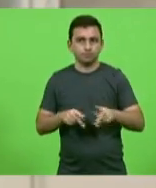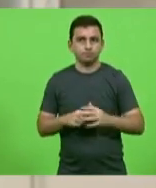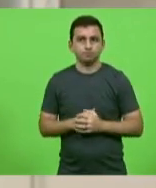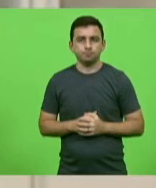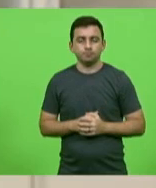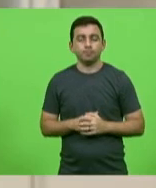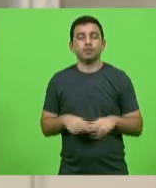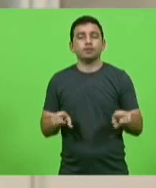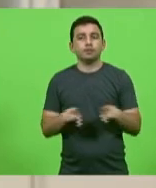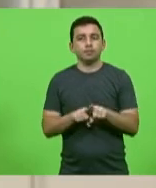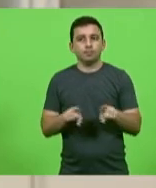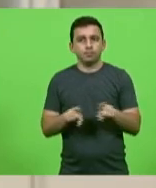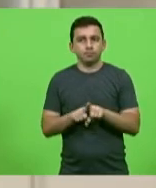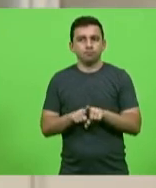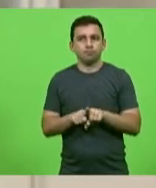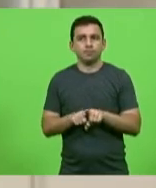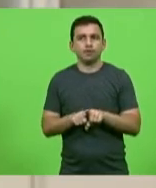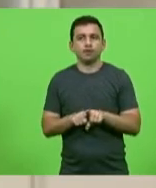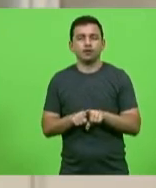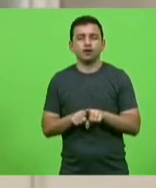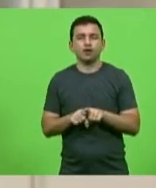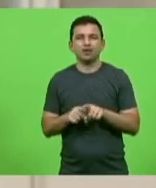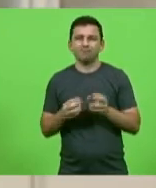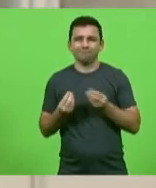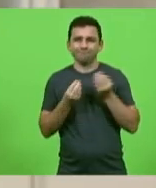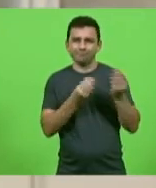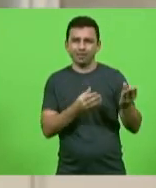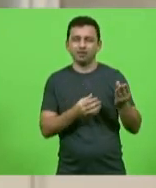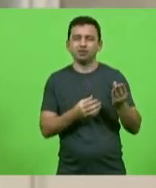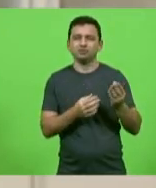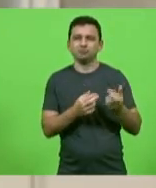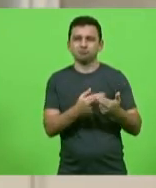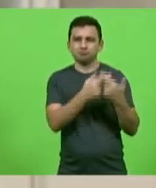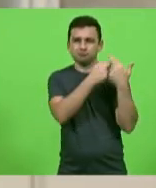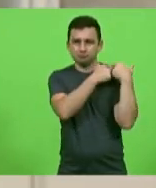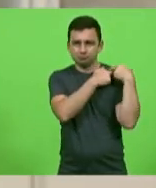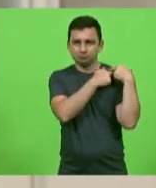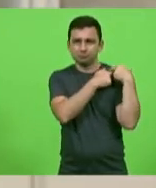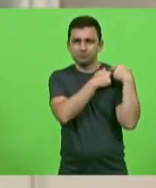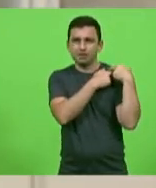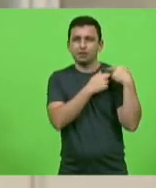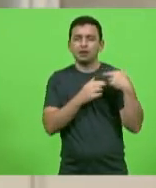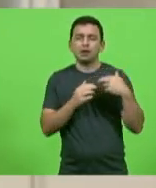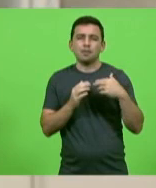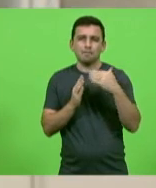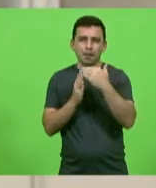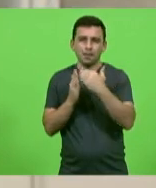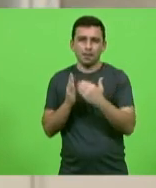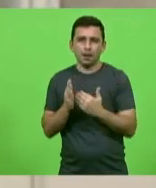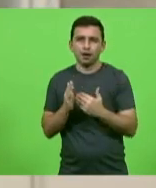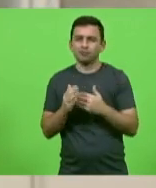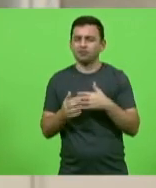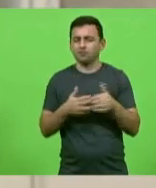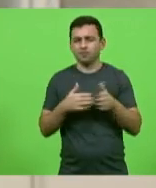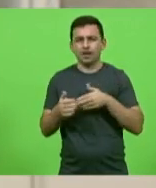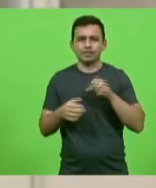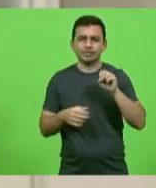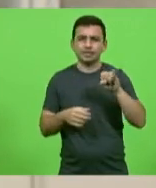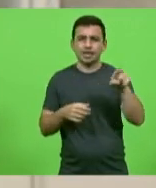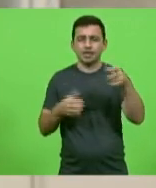Que tal se explica por que a delegação de competências e atribuições administrativas não importa